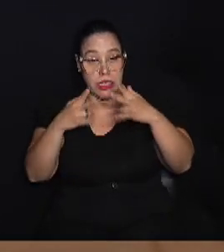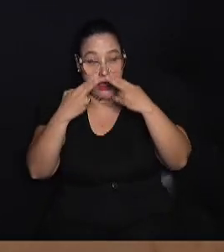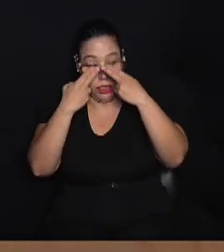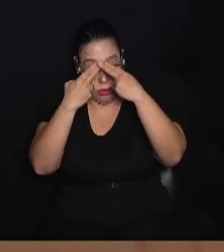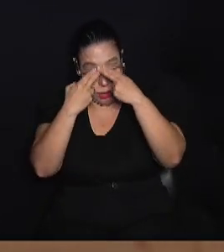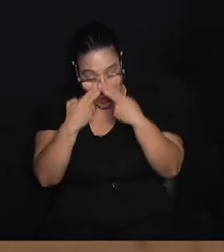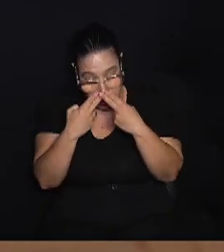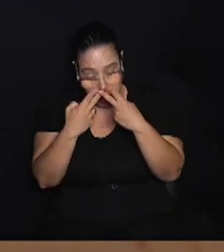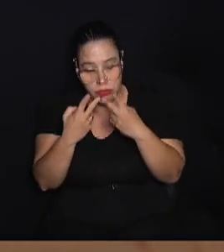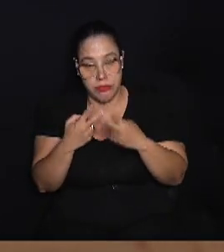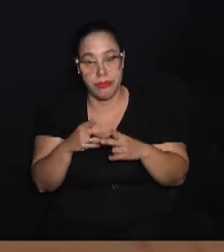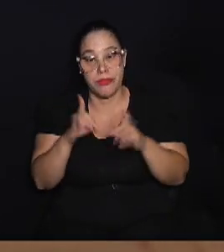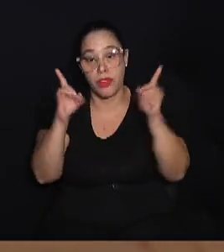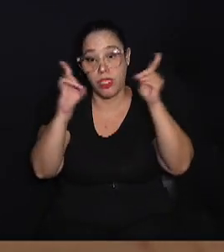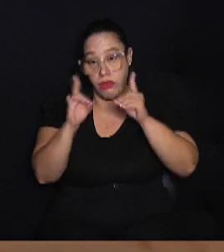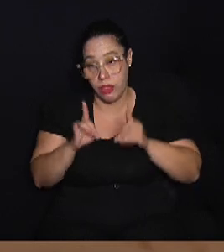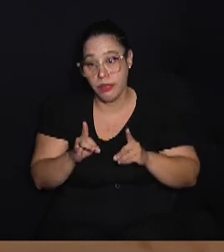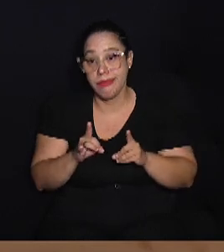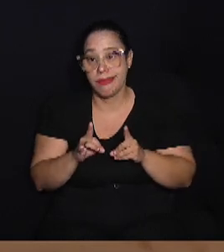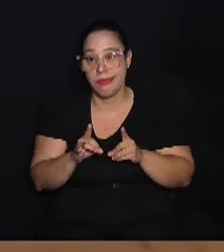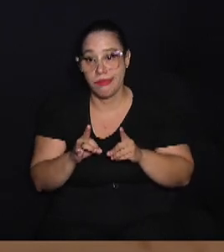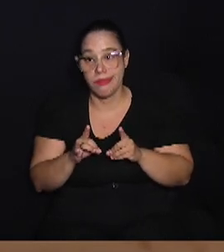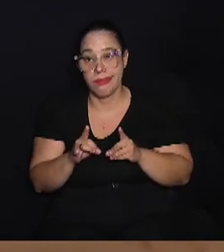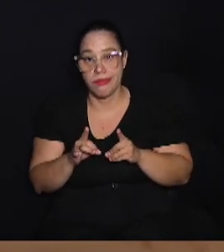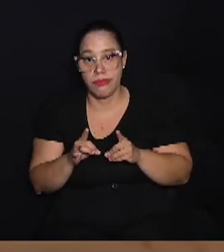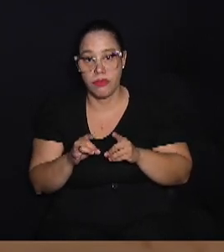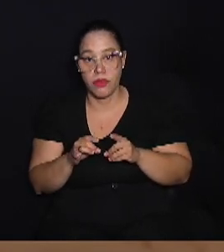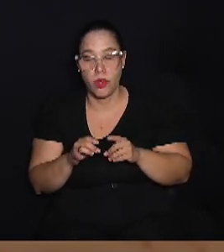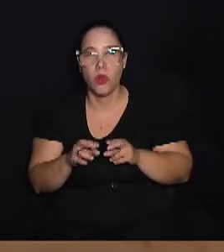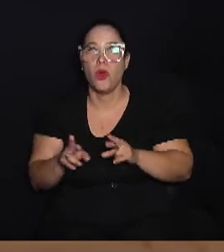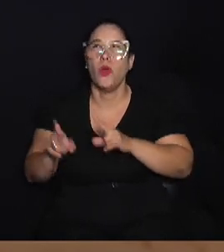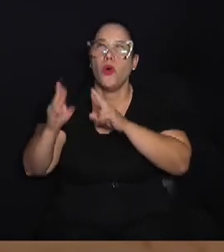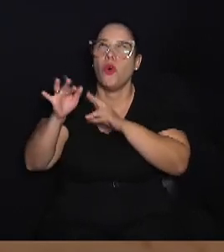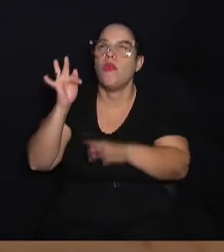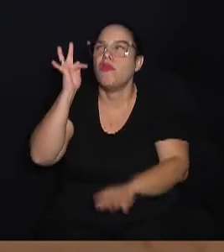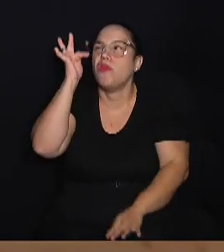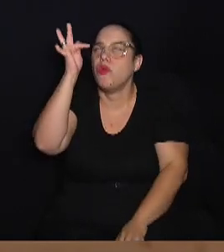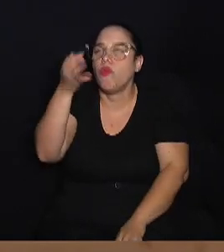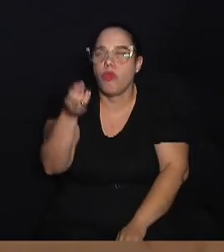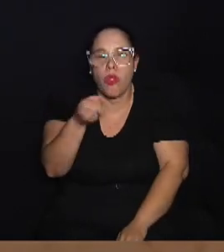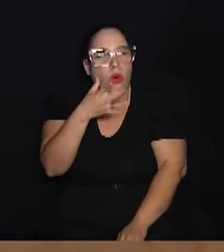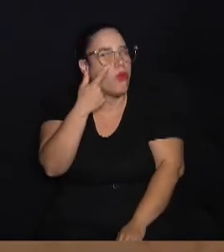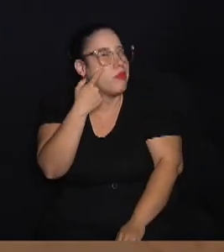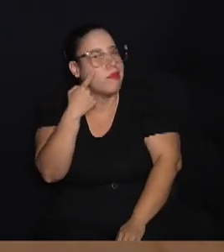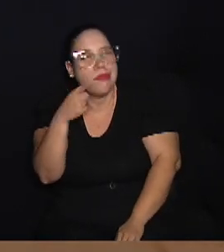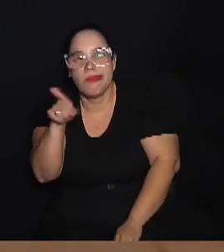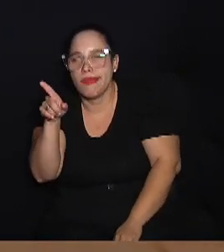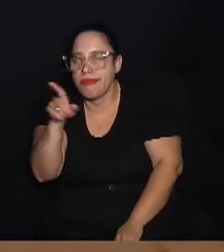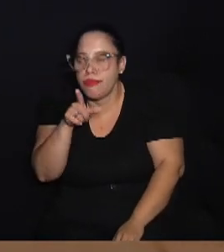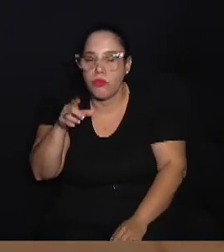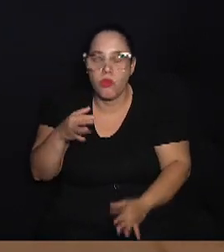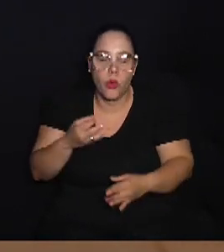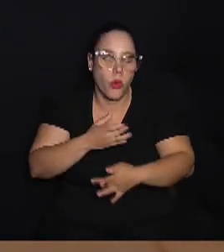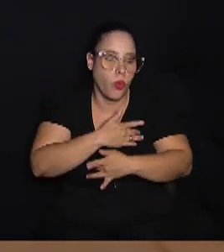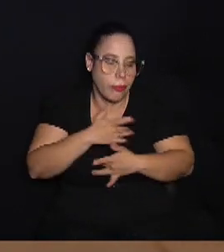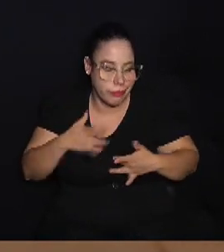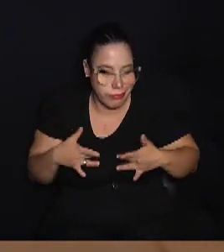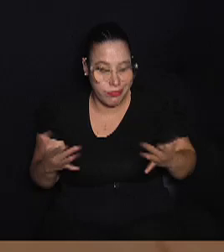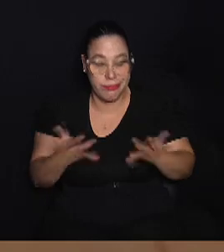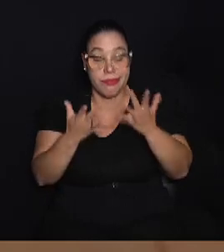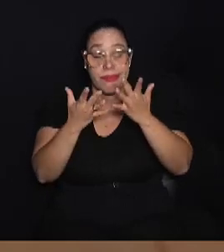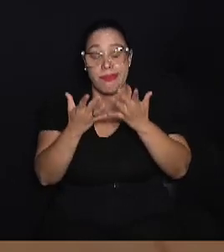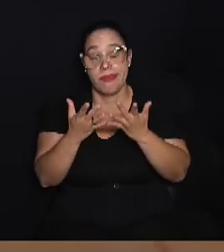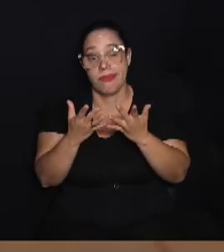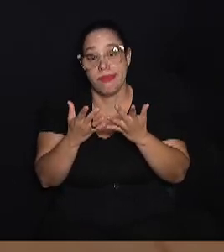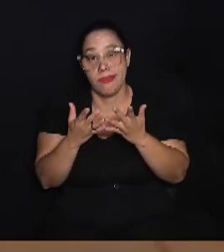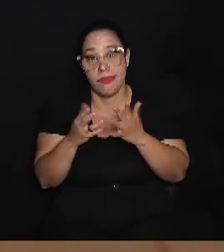a deficiência. E o rugby hoje me deu perspectiva, me deu novos ares, me deu qualidade de vida, né, que